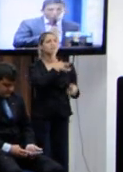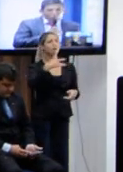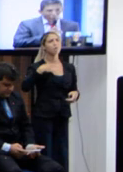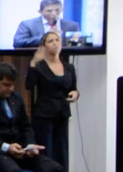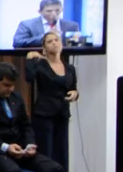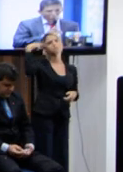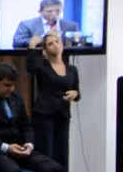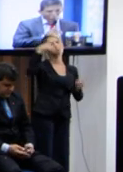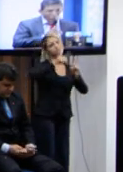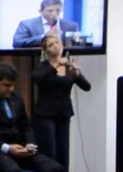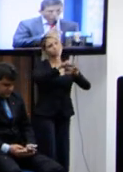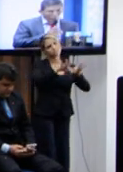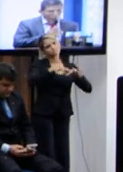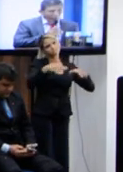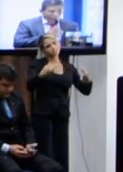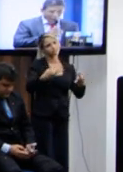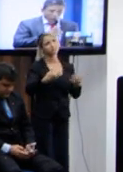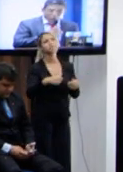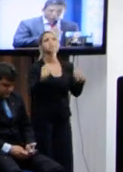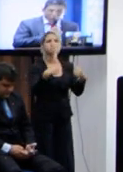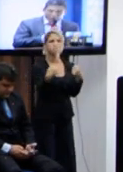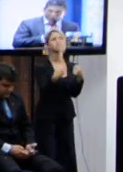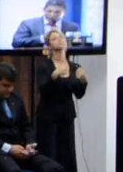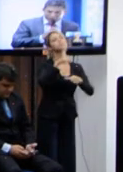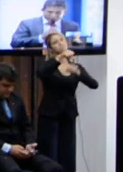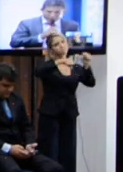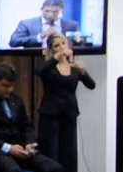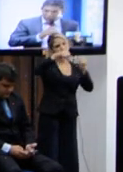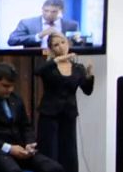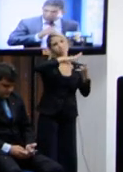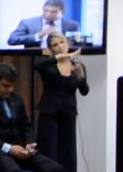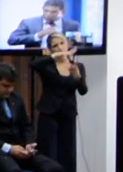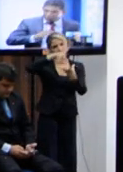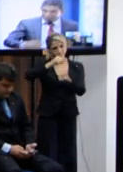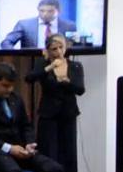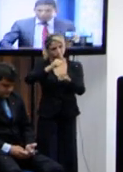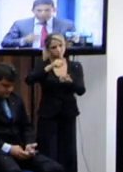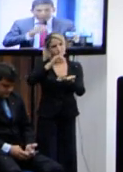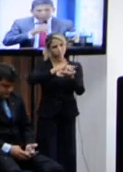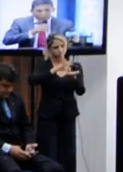muita humildade para a gente poder mudar esse mundo que está aí.